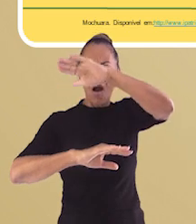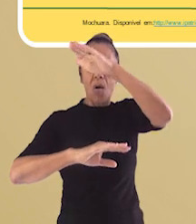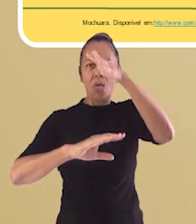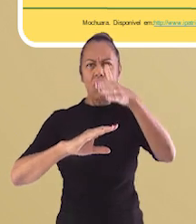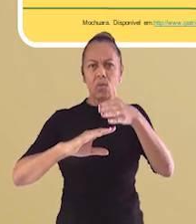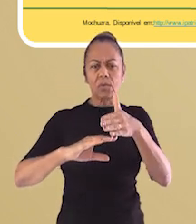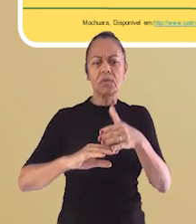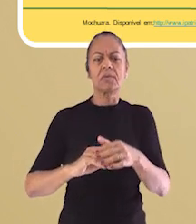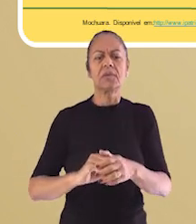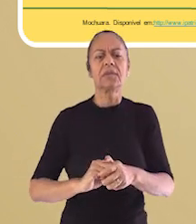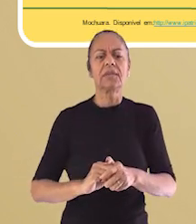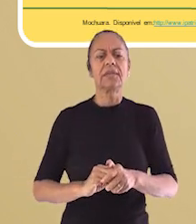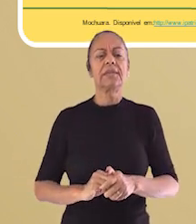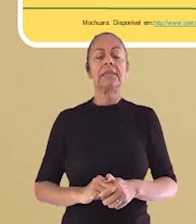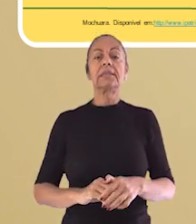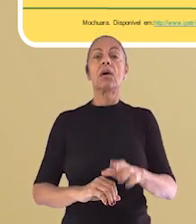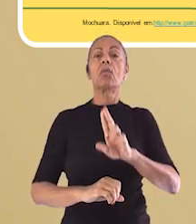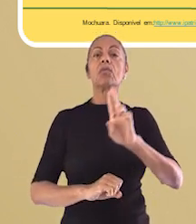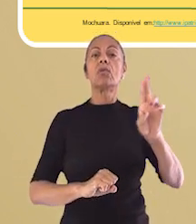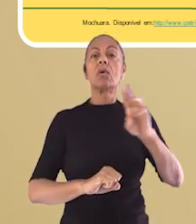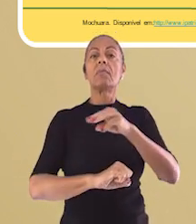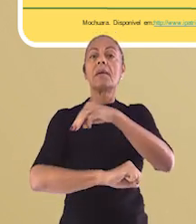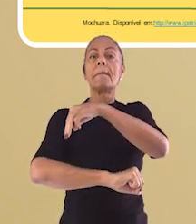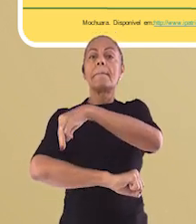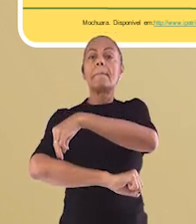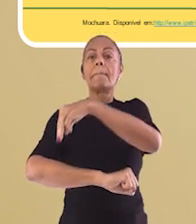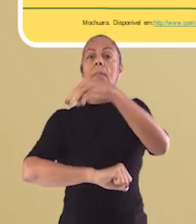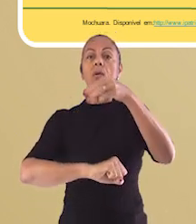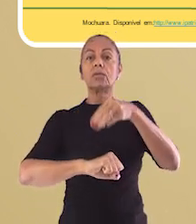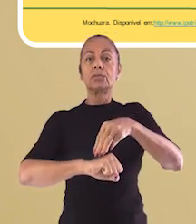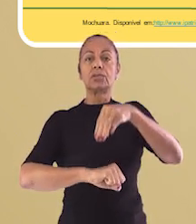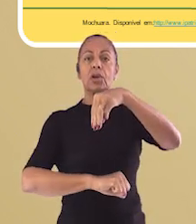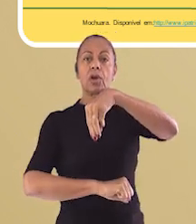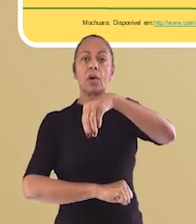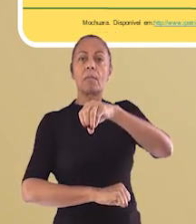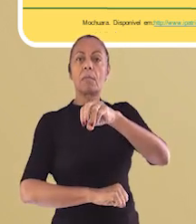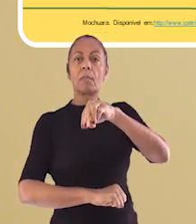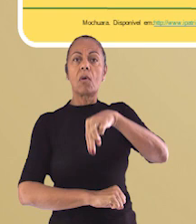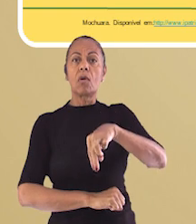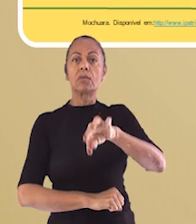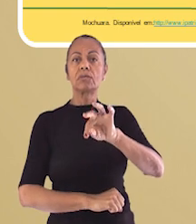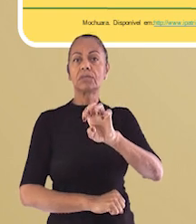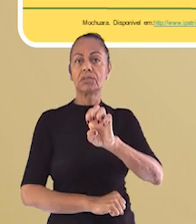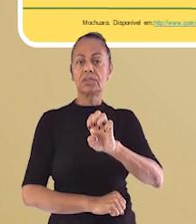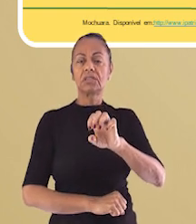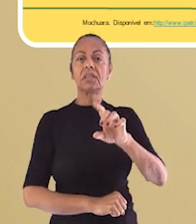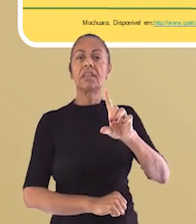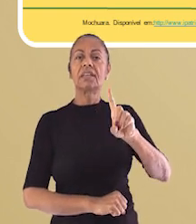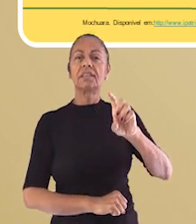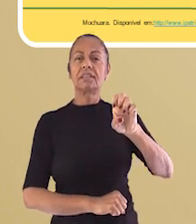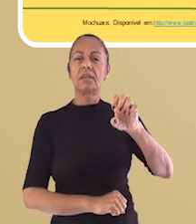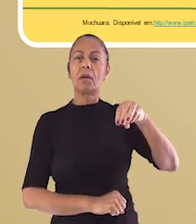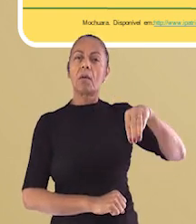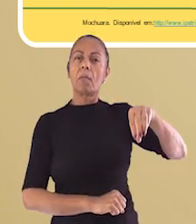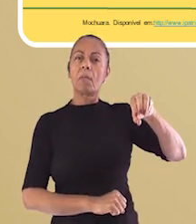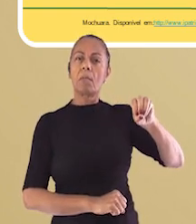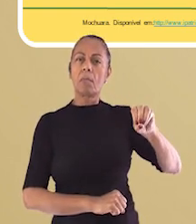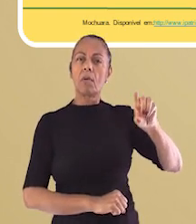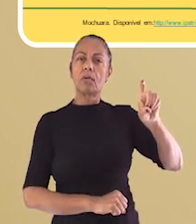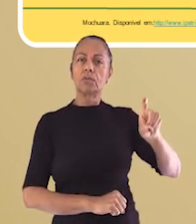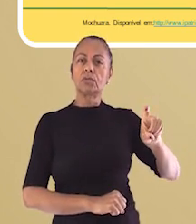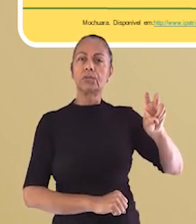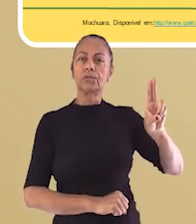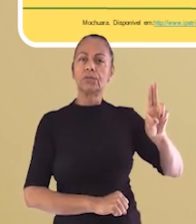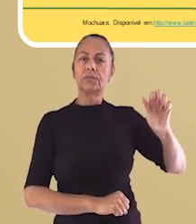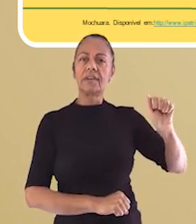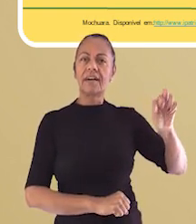costumamos chamar esse lugar de Monte do Mochoara. A palavra monte tem o mesmo significado de montanha neste